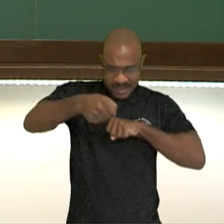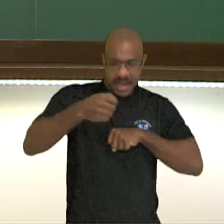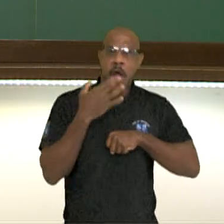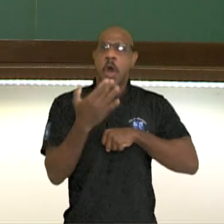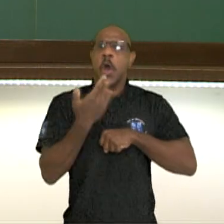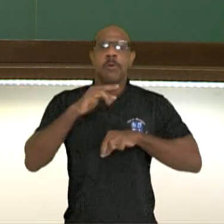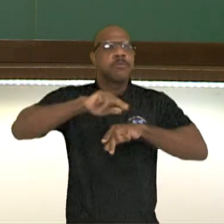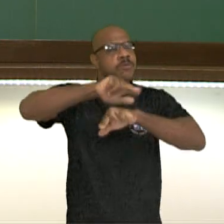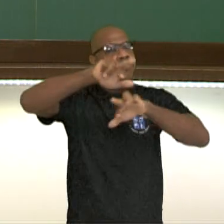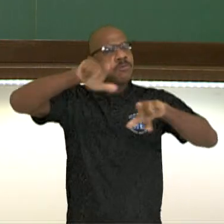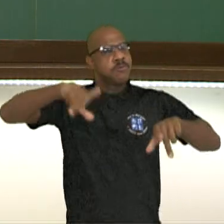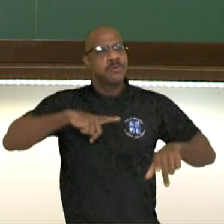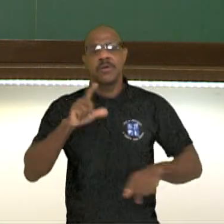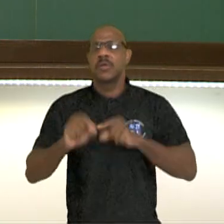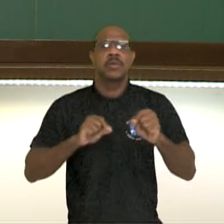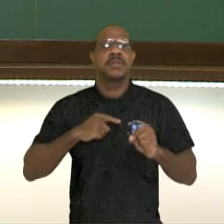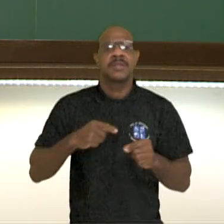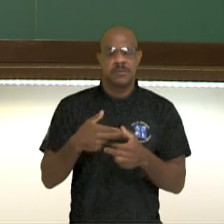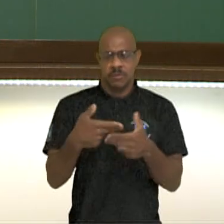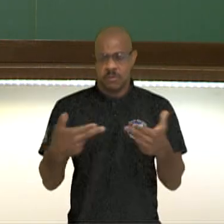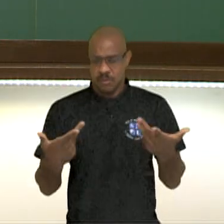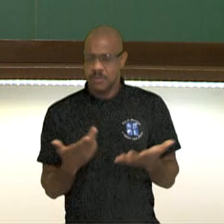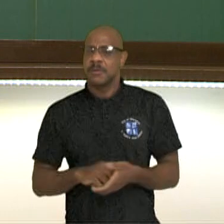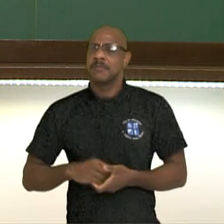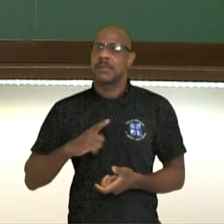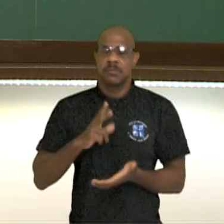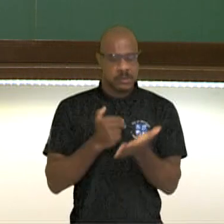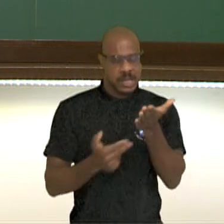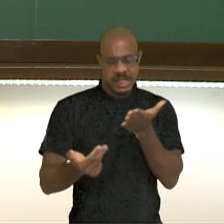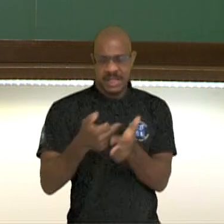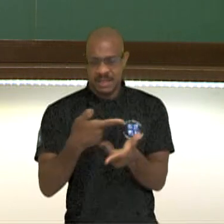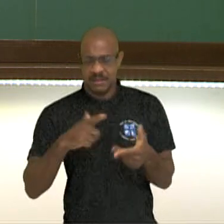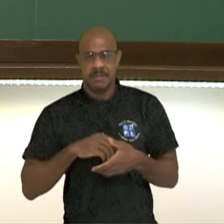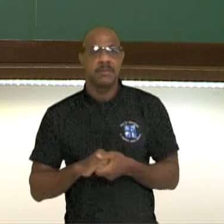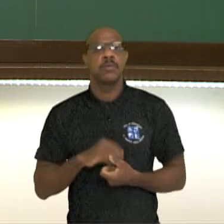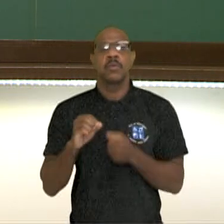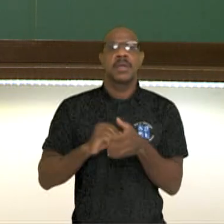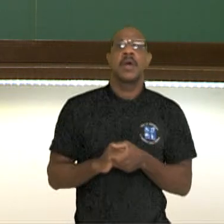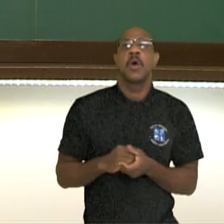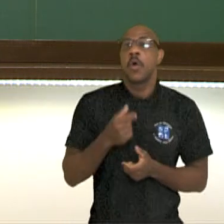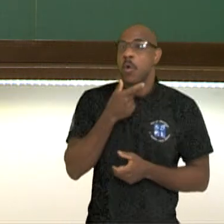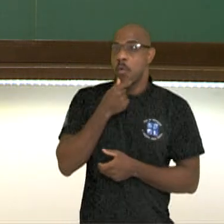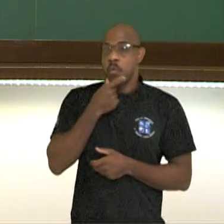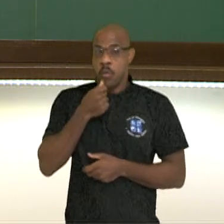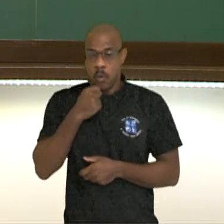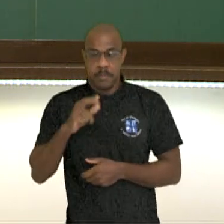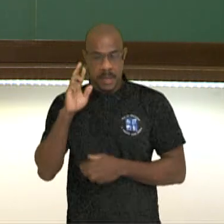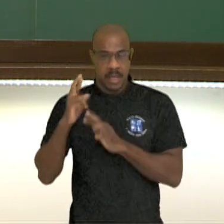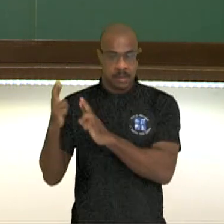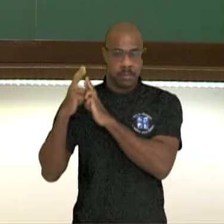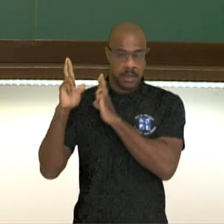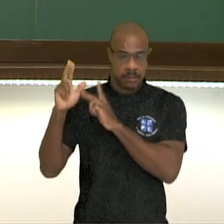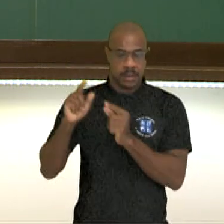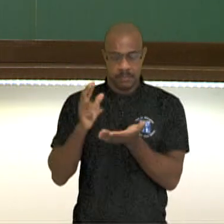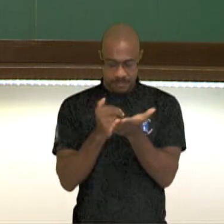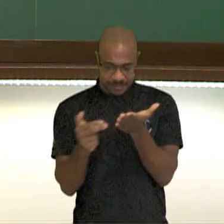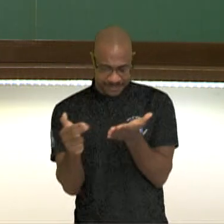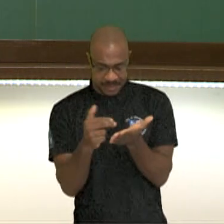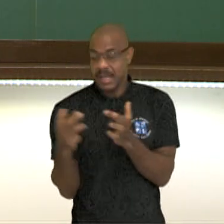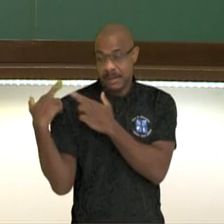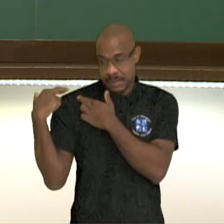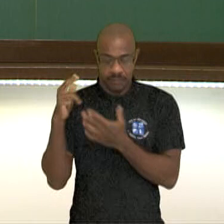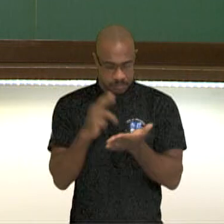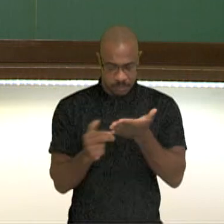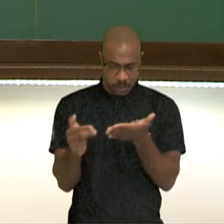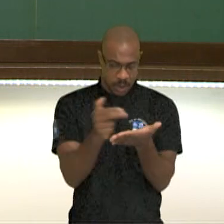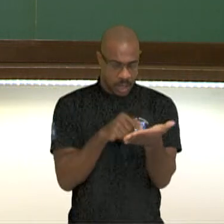coloridos, muitos elementos artísticos, pois os cartógrafos, além de serem pessoas capazes